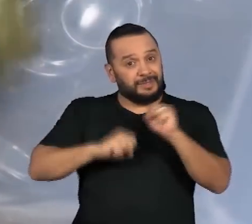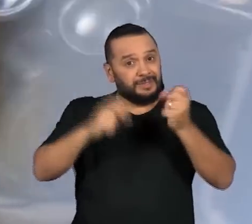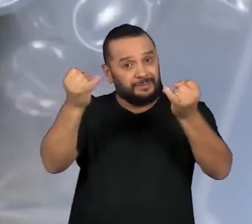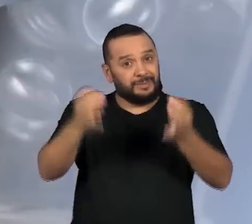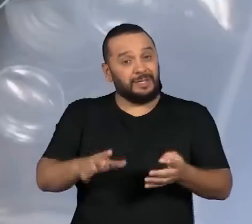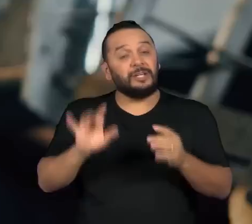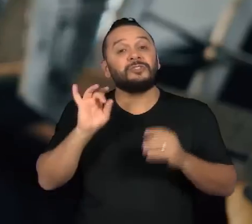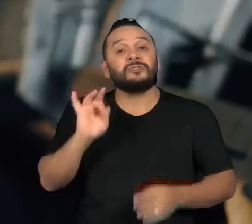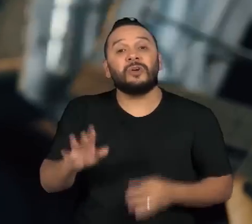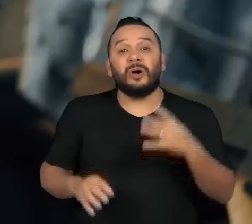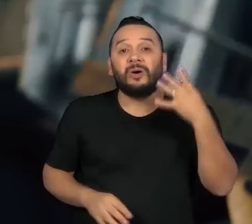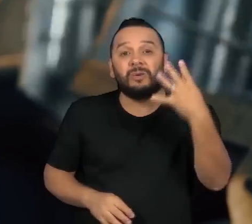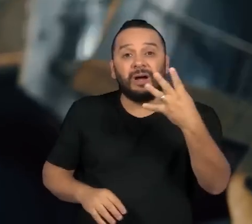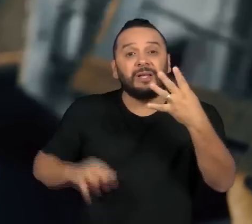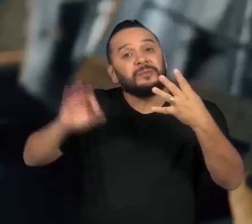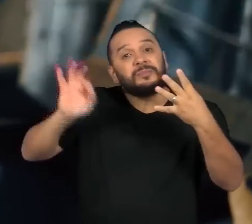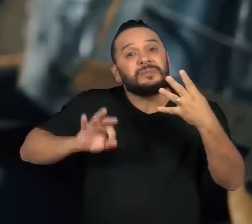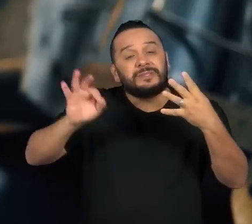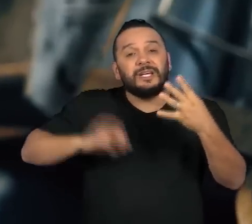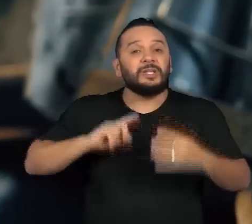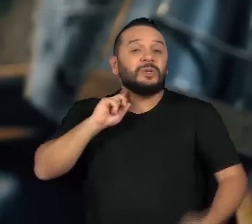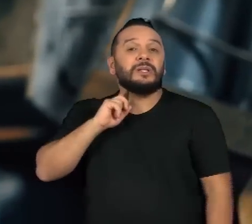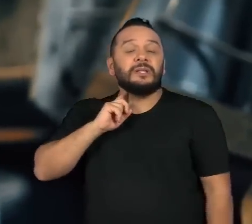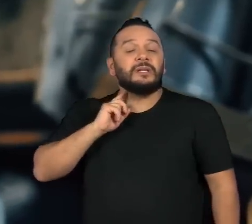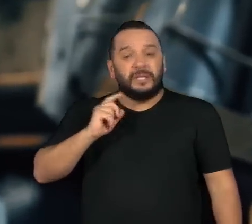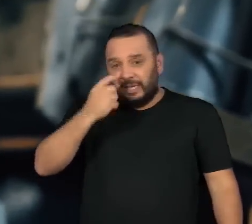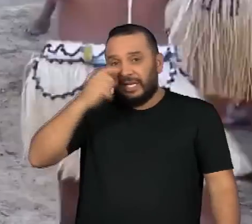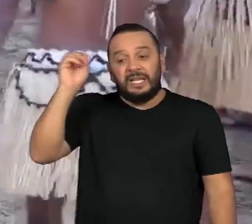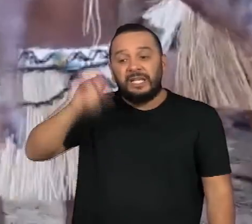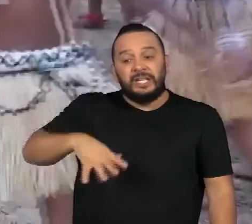do lixo produzido no país é reciclado.